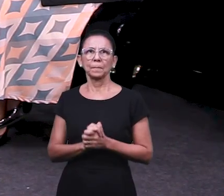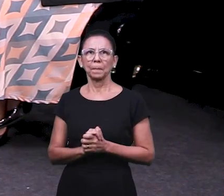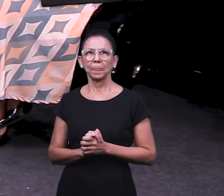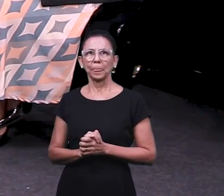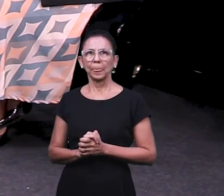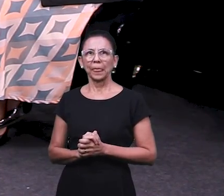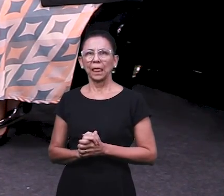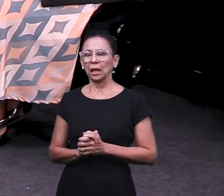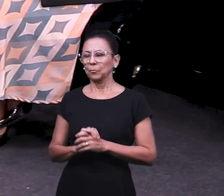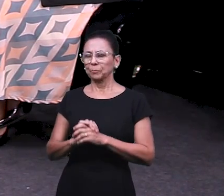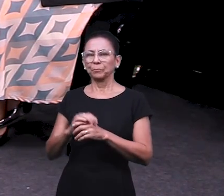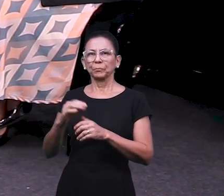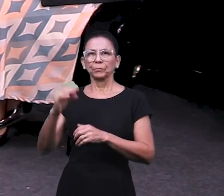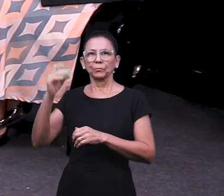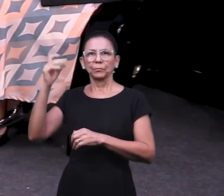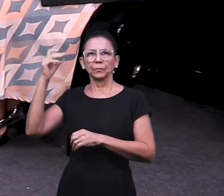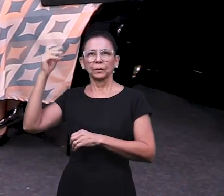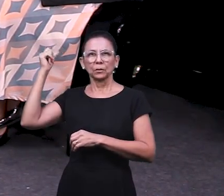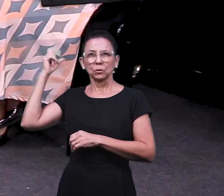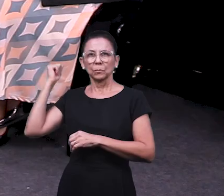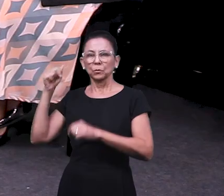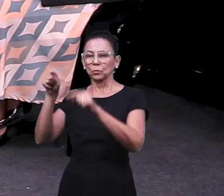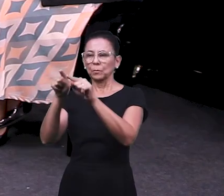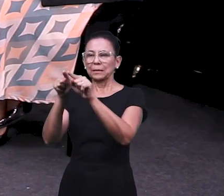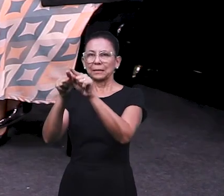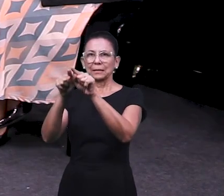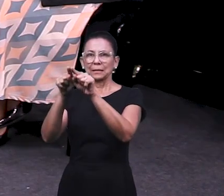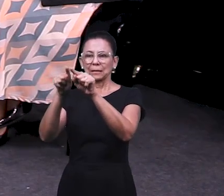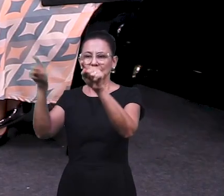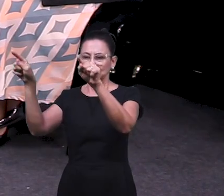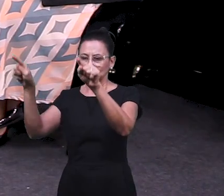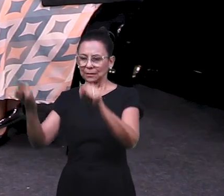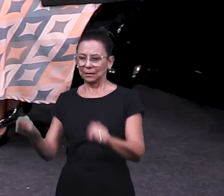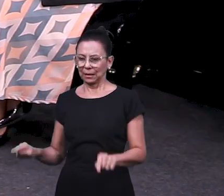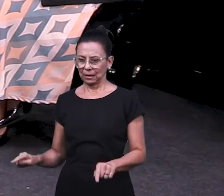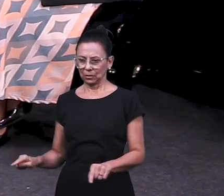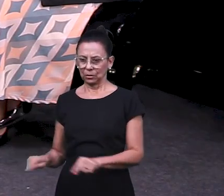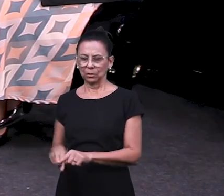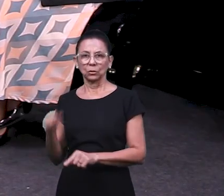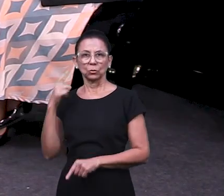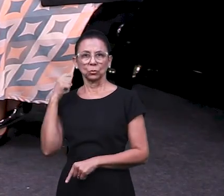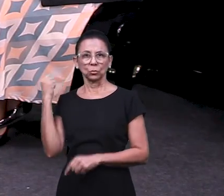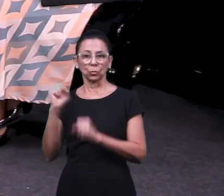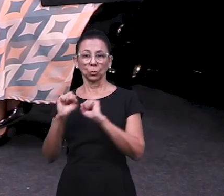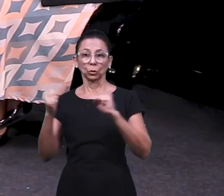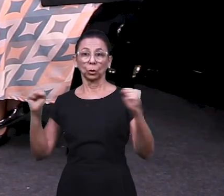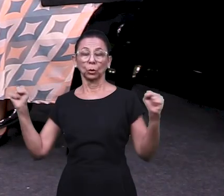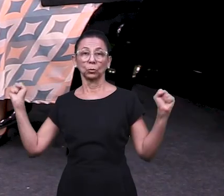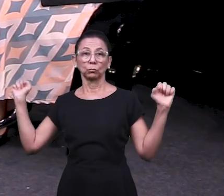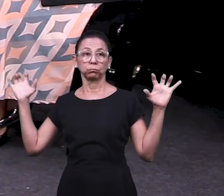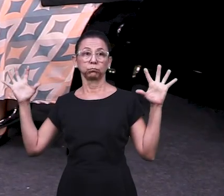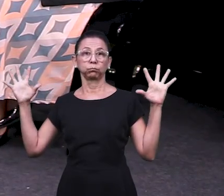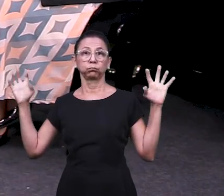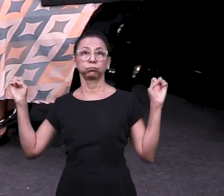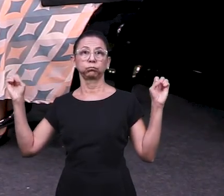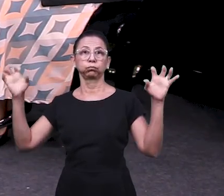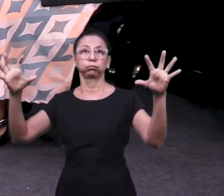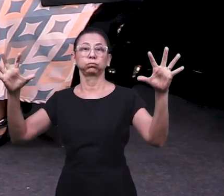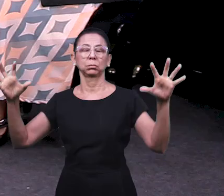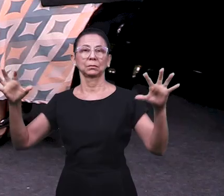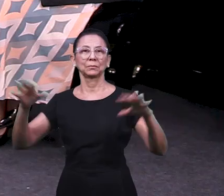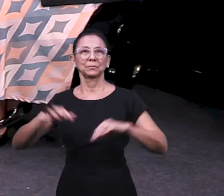som, que antigamente o som não era igual hoje do Manaim, né? Aquelas caixas grandes na frente, que atendiam o Manaim inteiro. Em